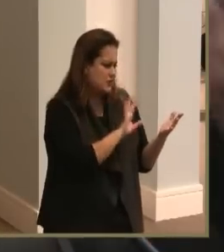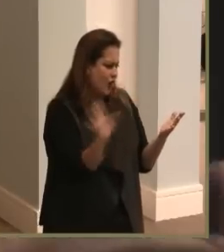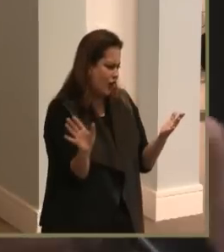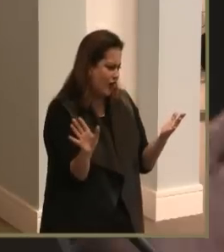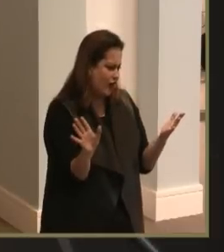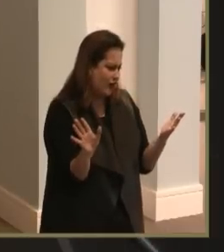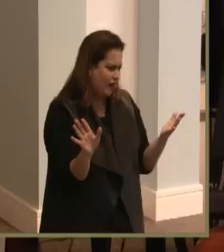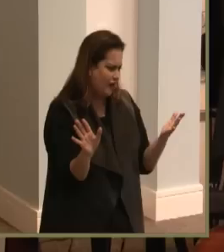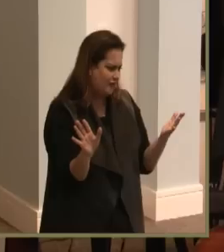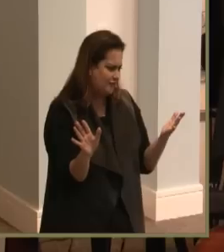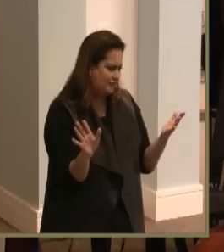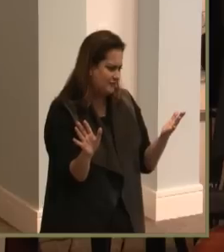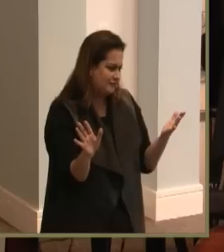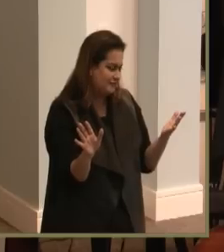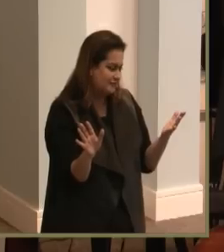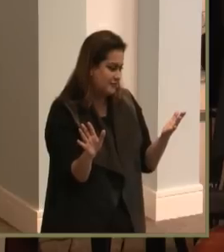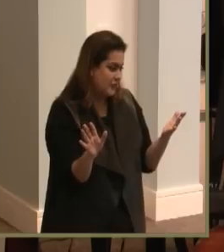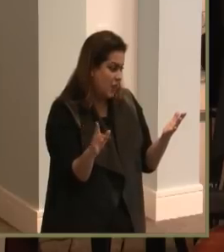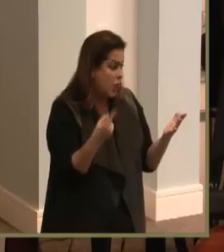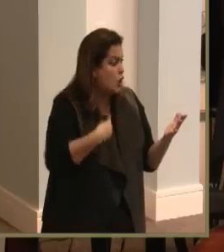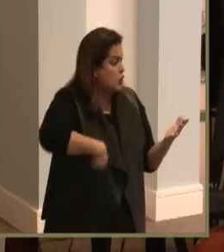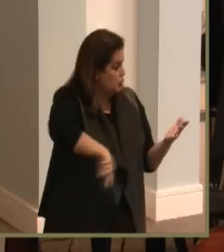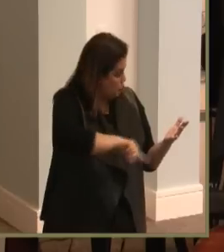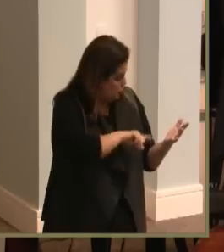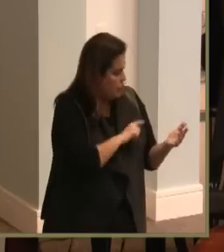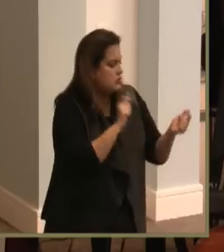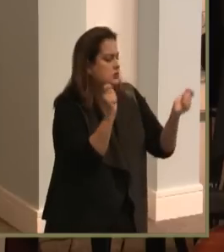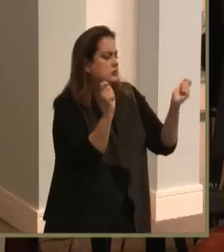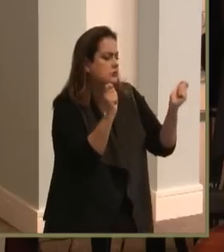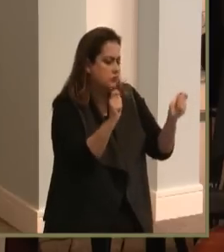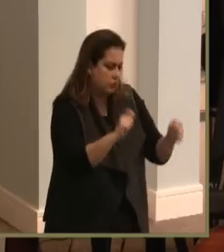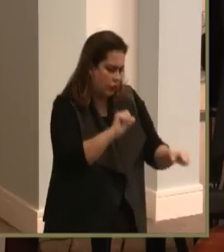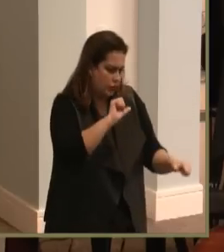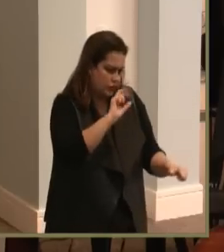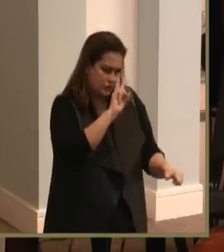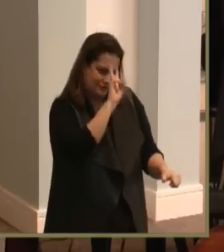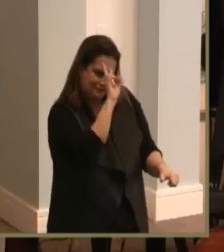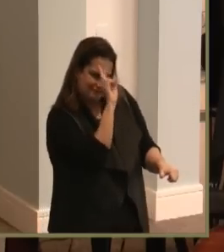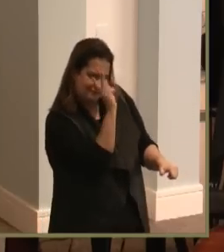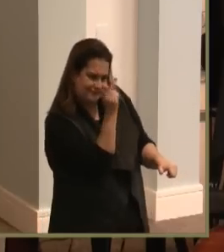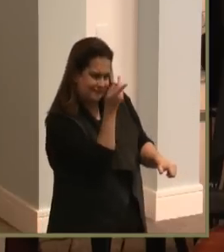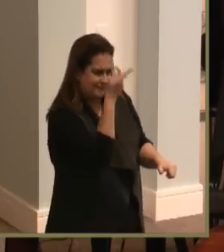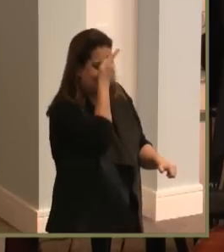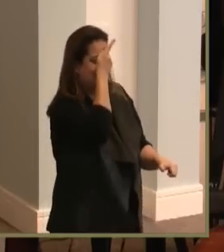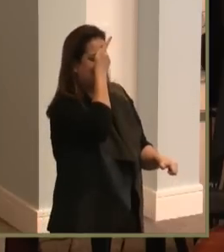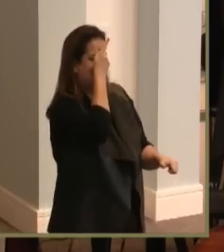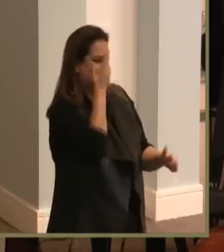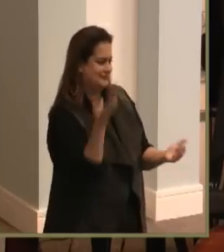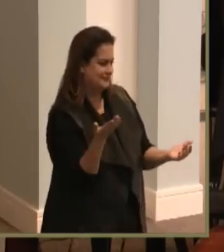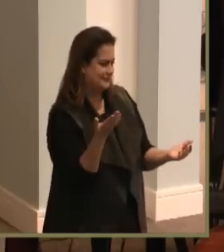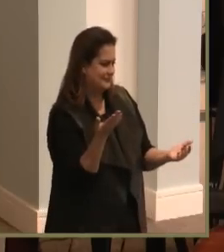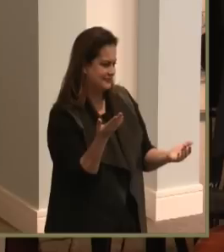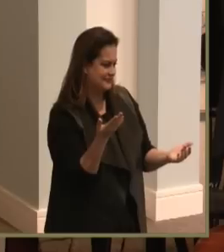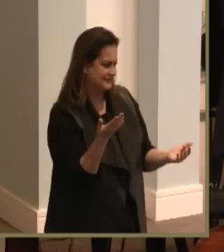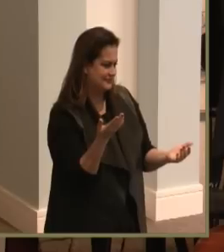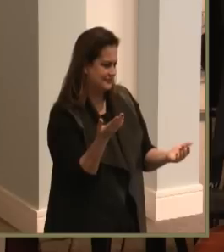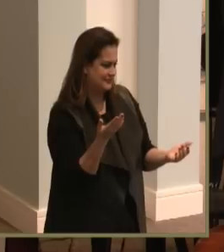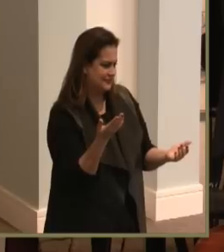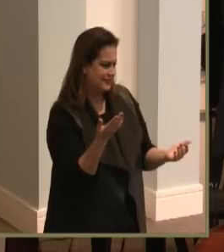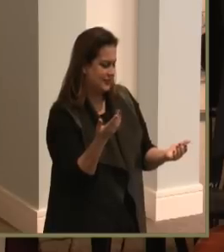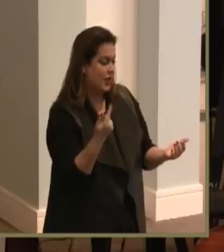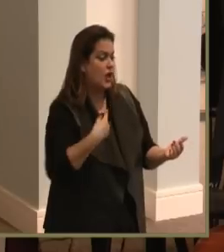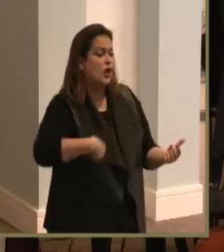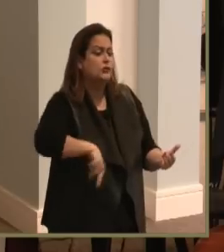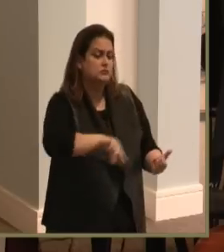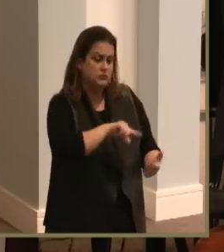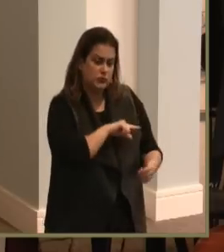poder para mudar esta realidade. Não adianta nós apenas identificarmos que nós vivemos numa capital corrupta. E eu